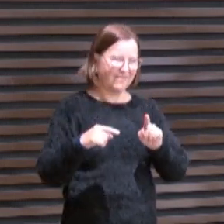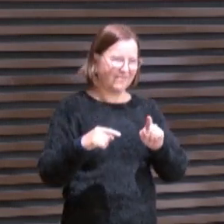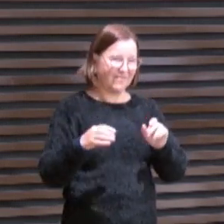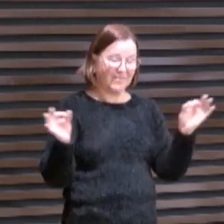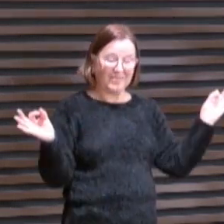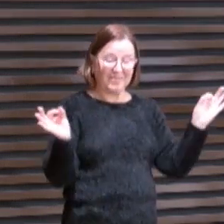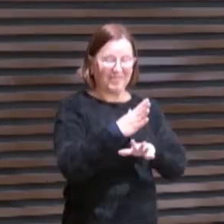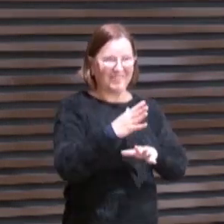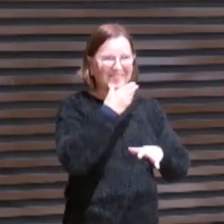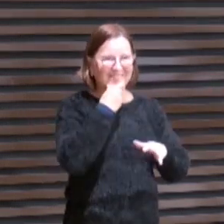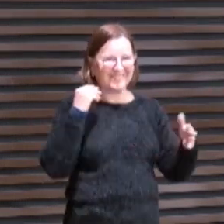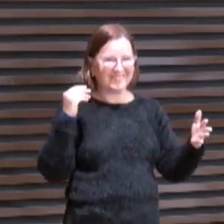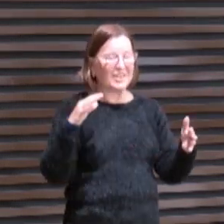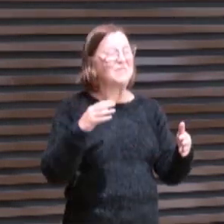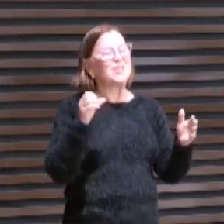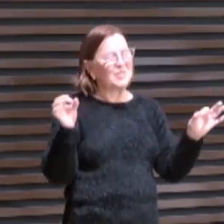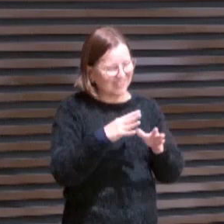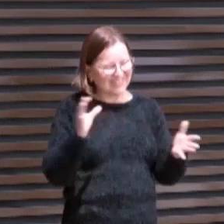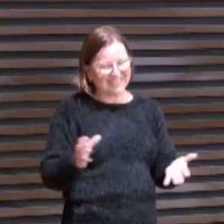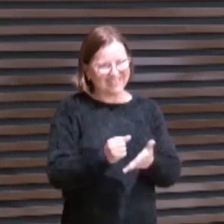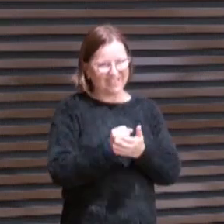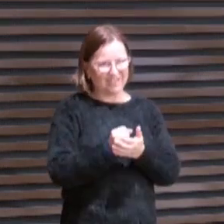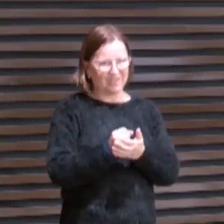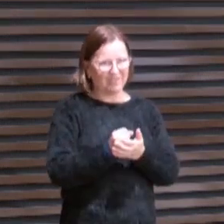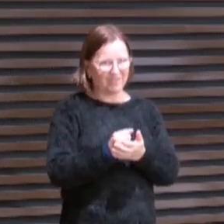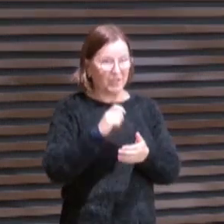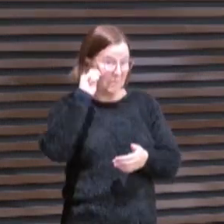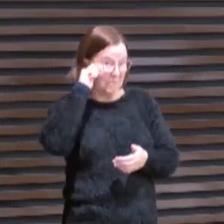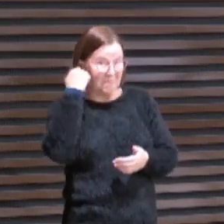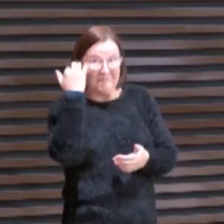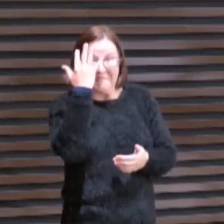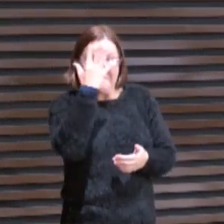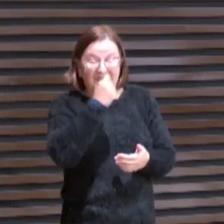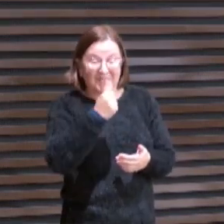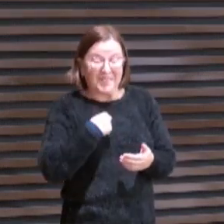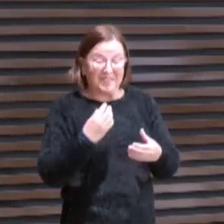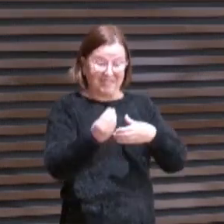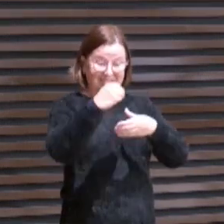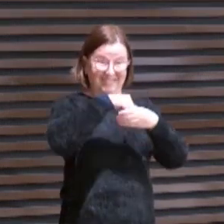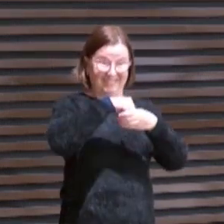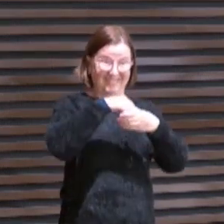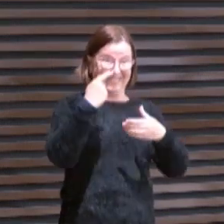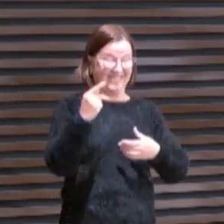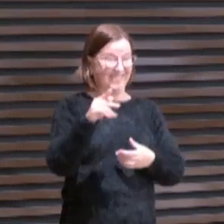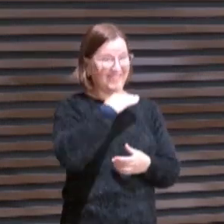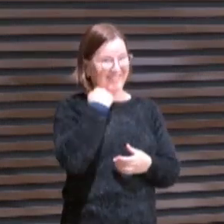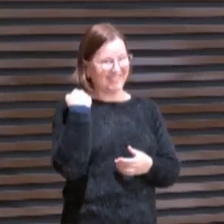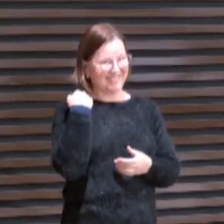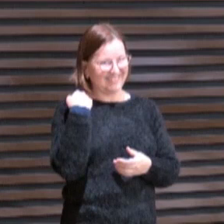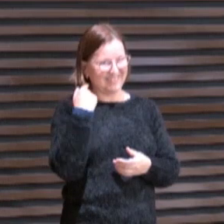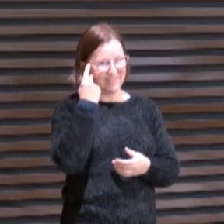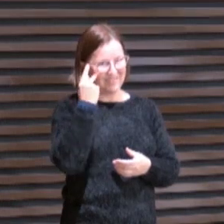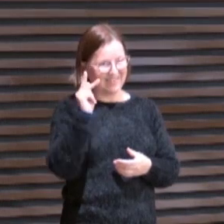la redención. Que mistério mais bendito! Me incluyó en su morir, para